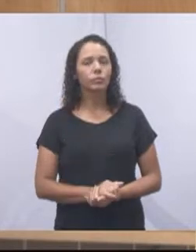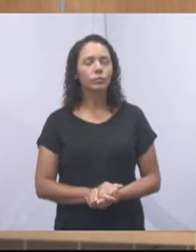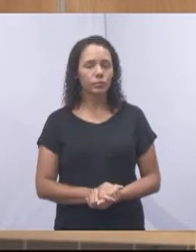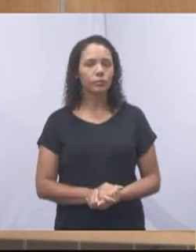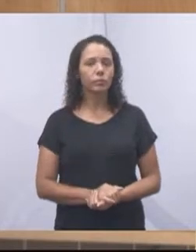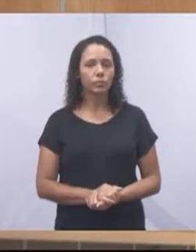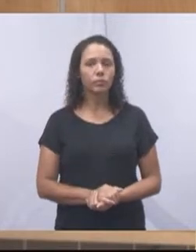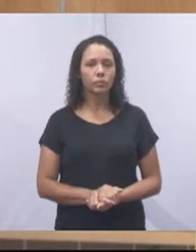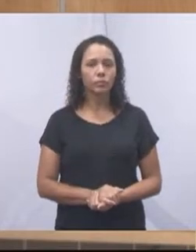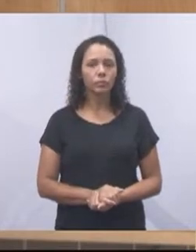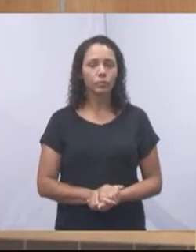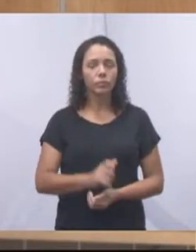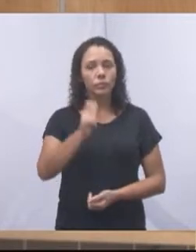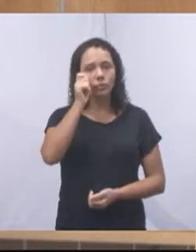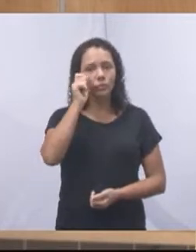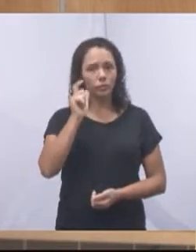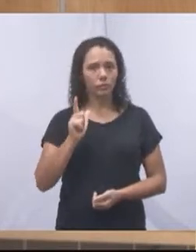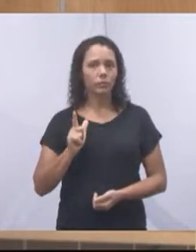hein? Fique esperto.